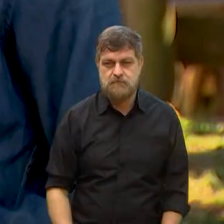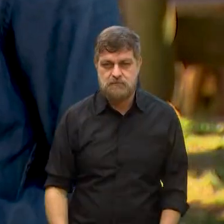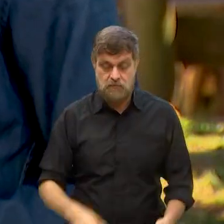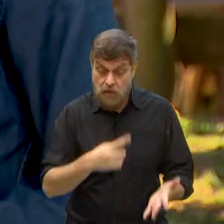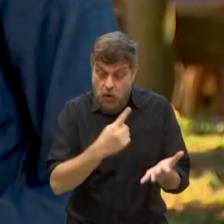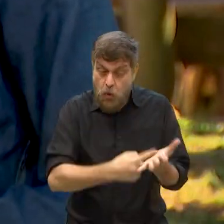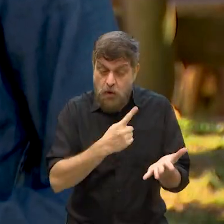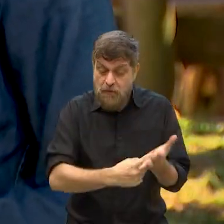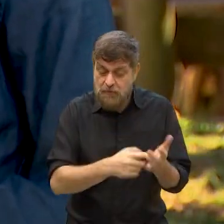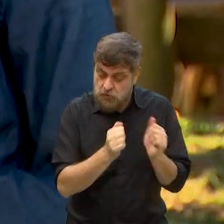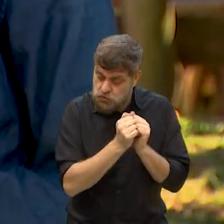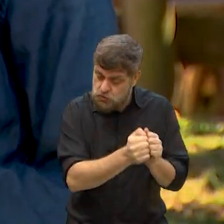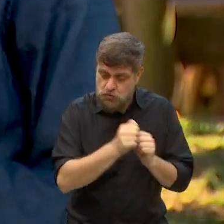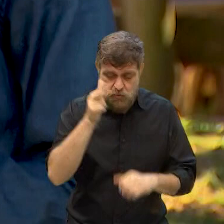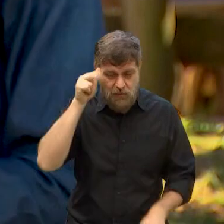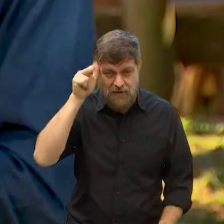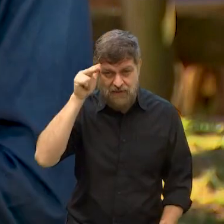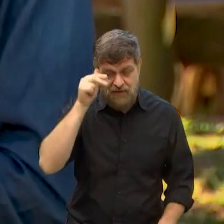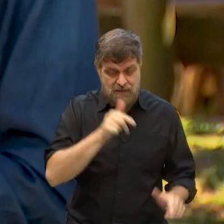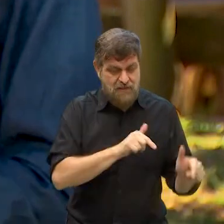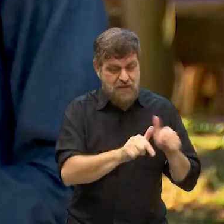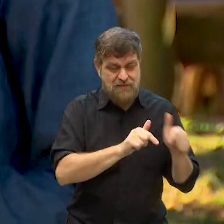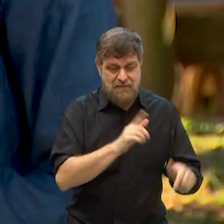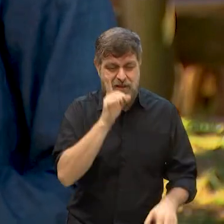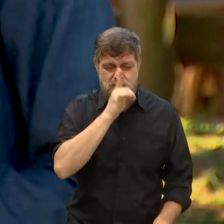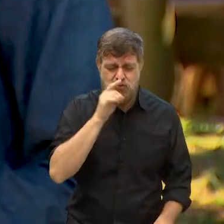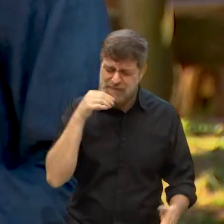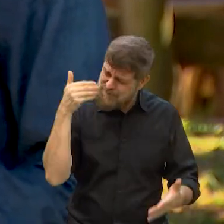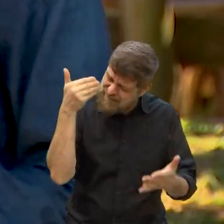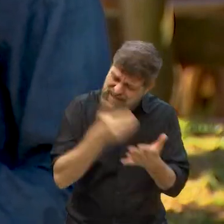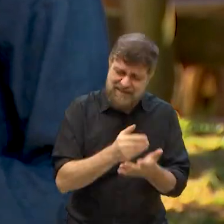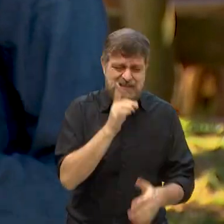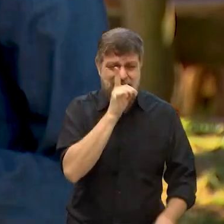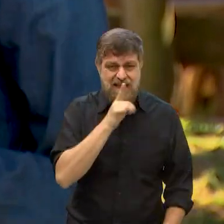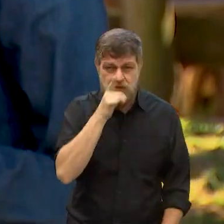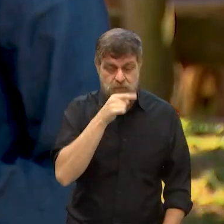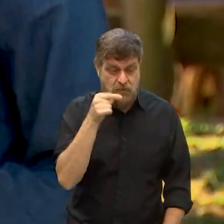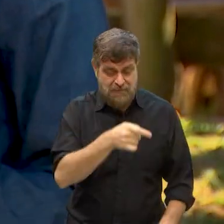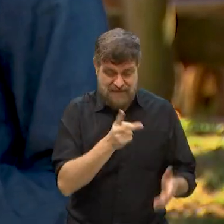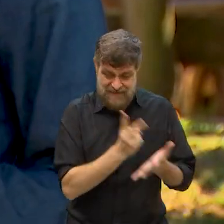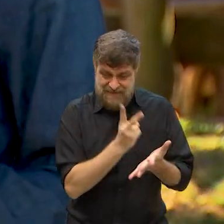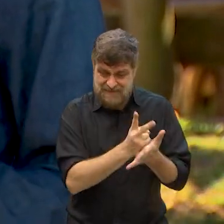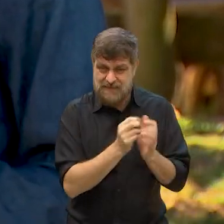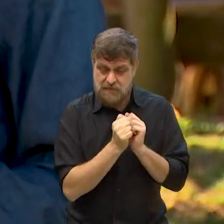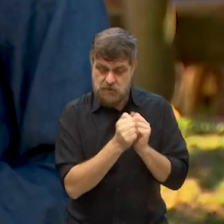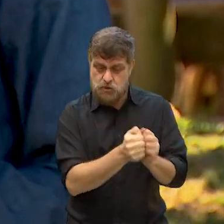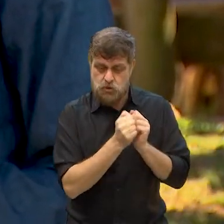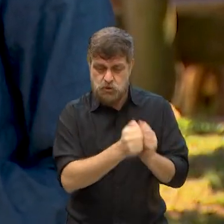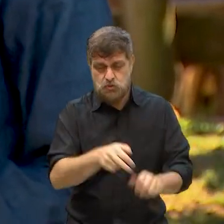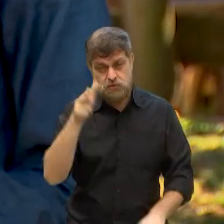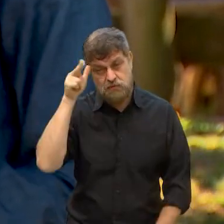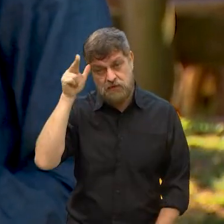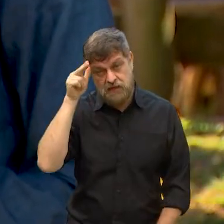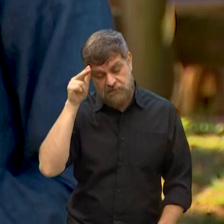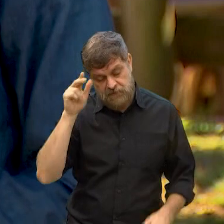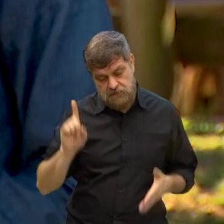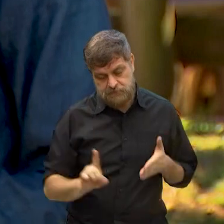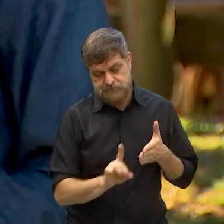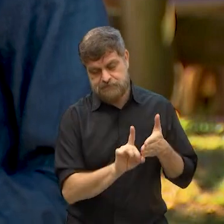vida, meu compromisso é com eles, né? Tipo, eu trabalho de domingo a domingo, porque eles